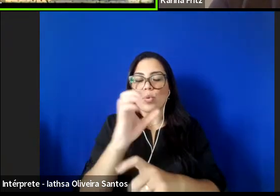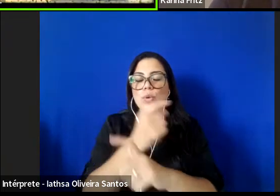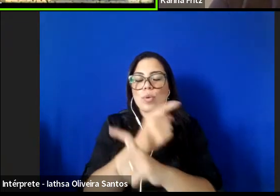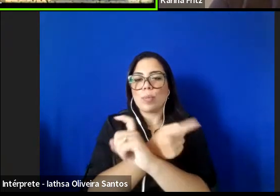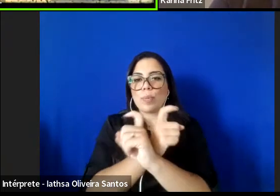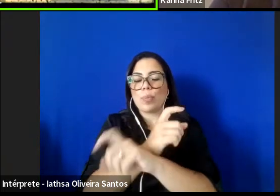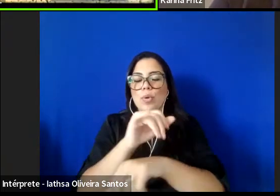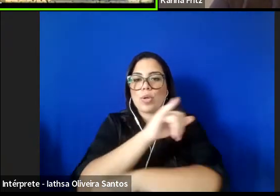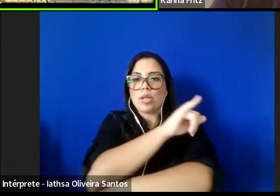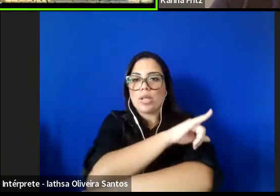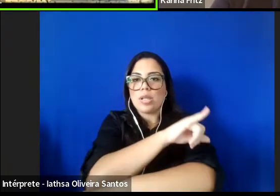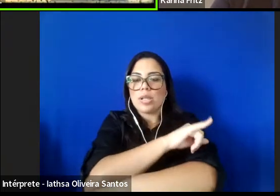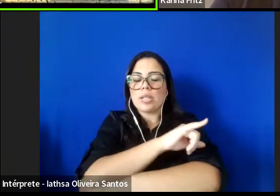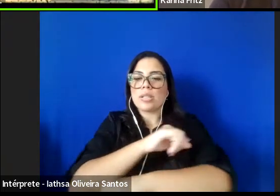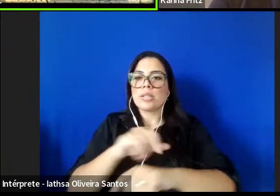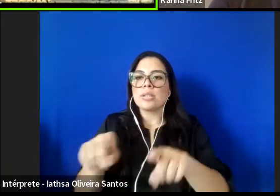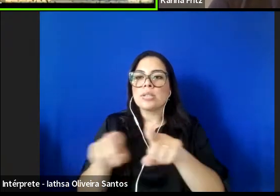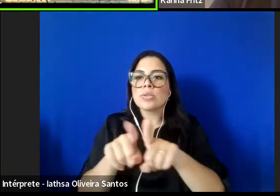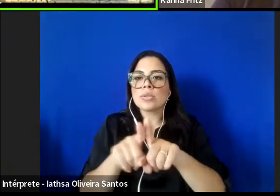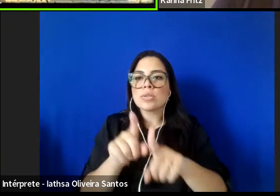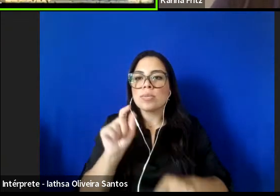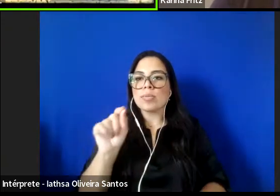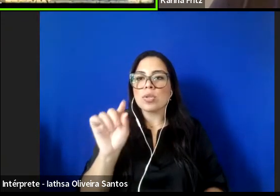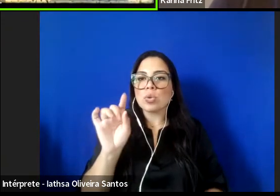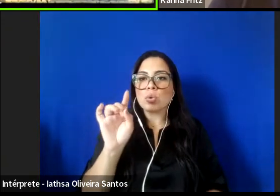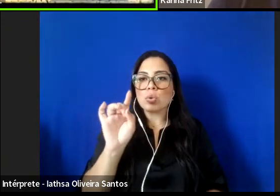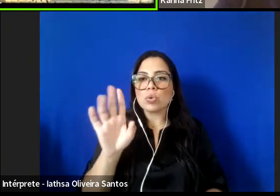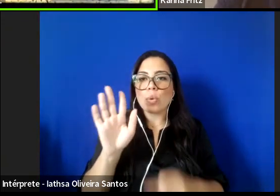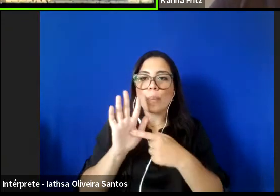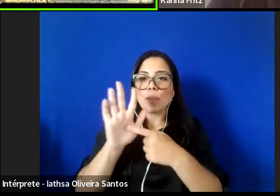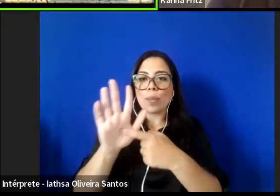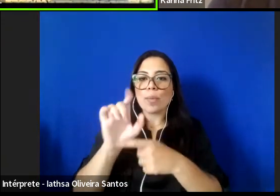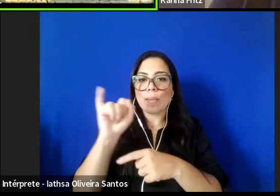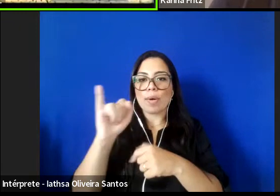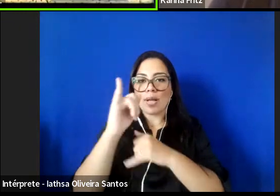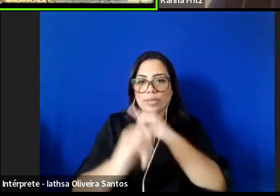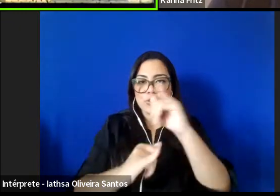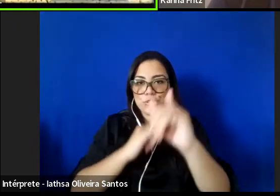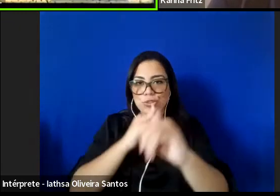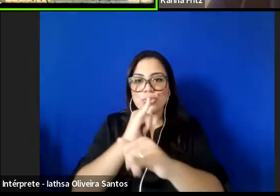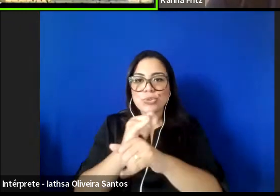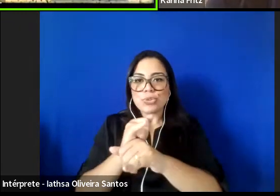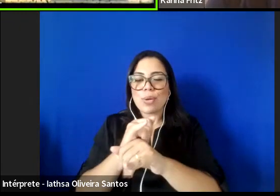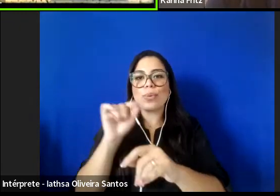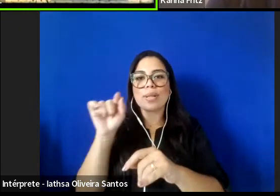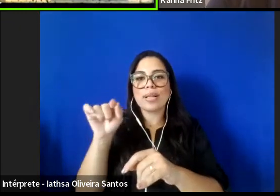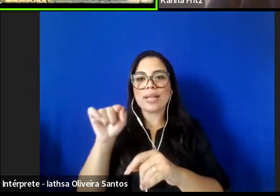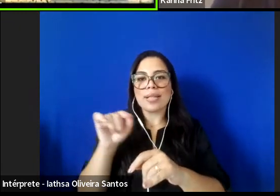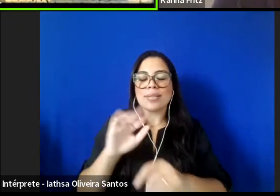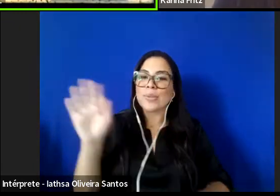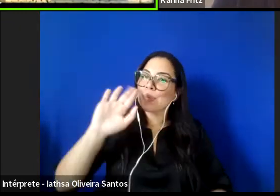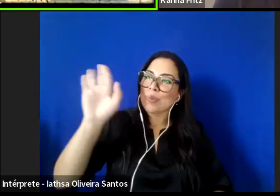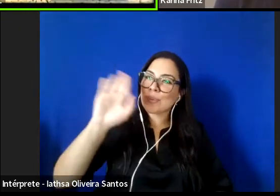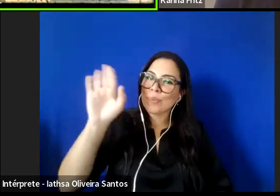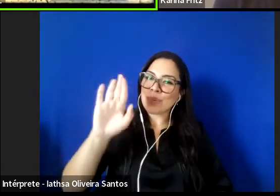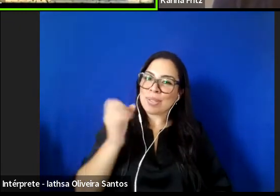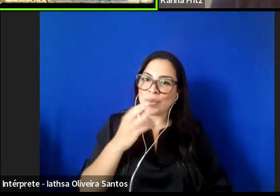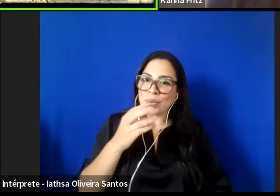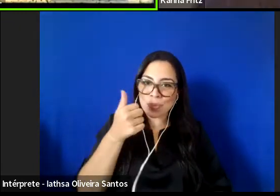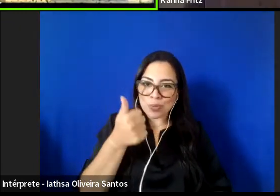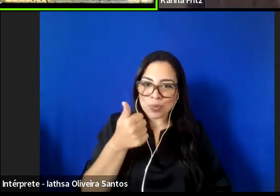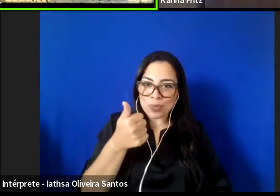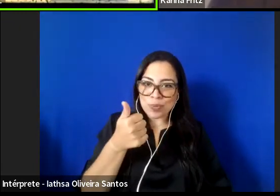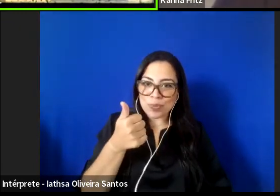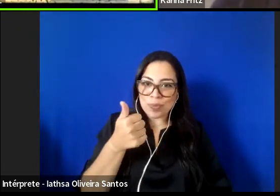Juristas. E ela, só para colocar, ela está online. Ali, olá, doutora Karina, tudo bem?